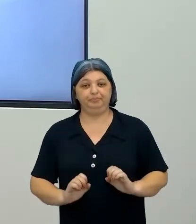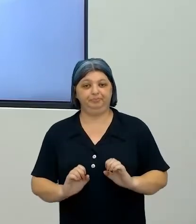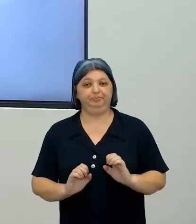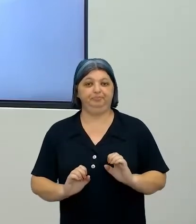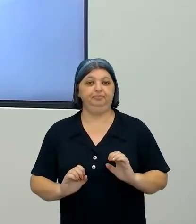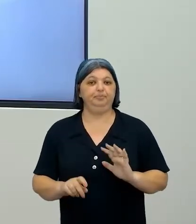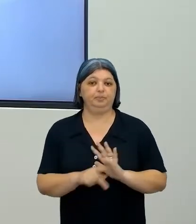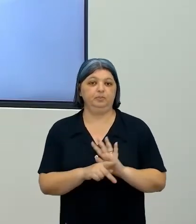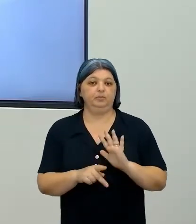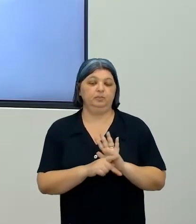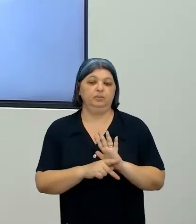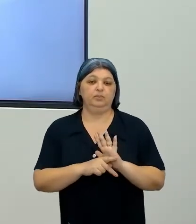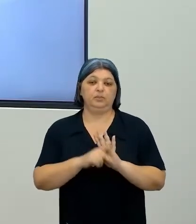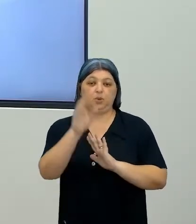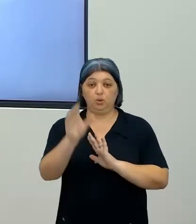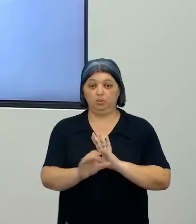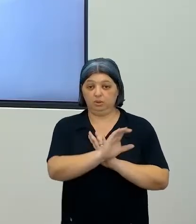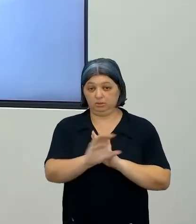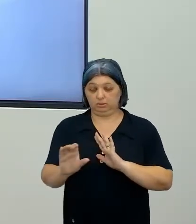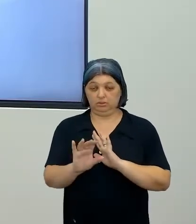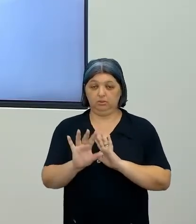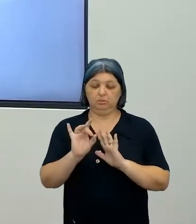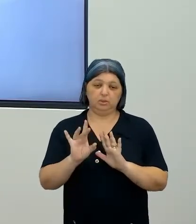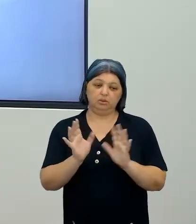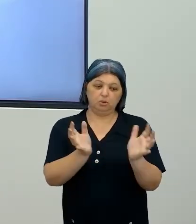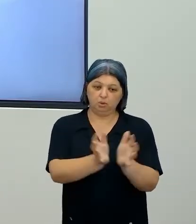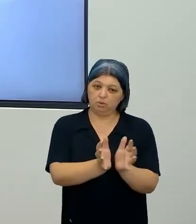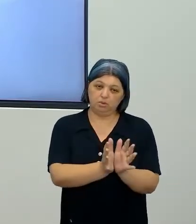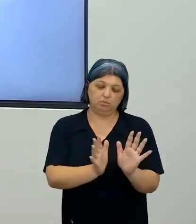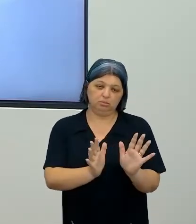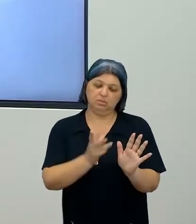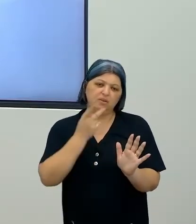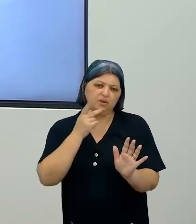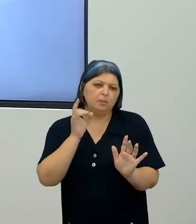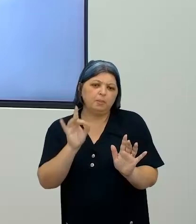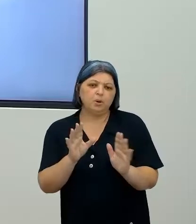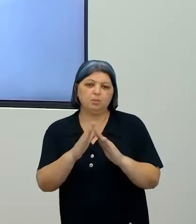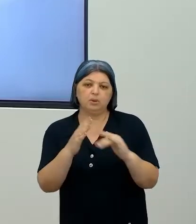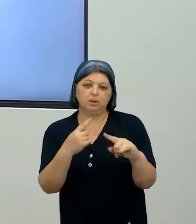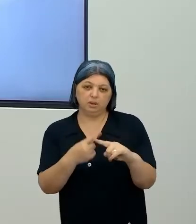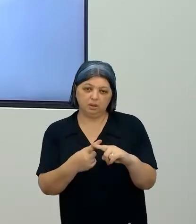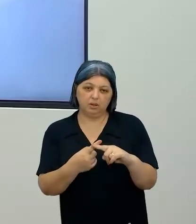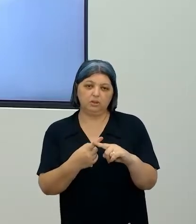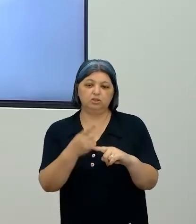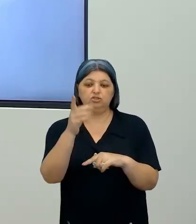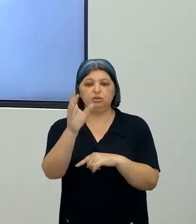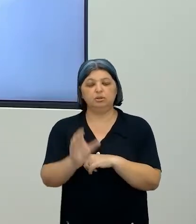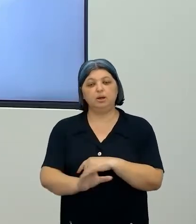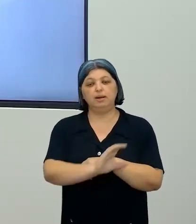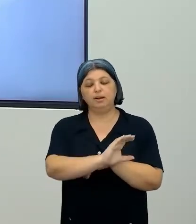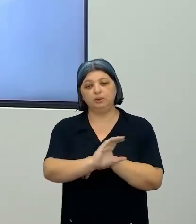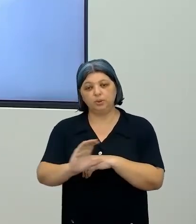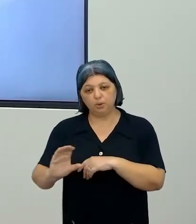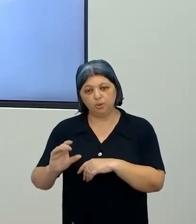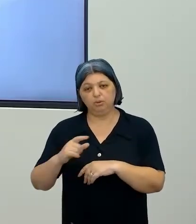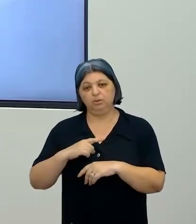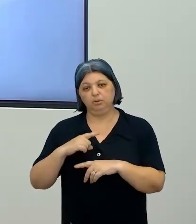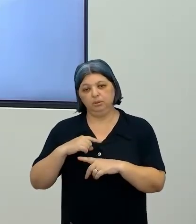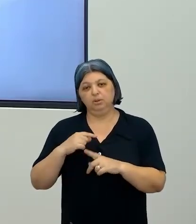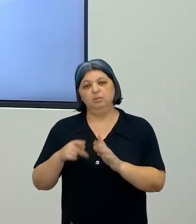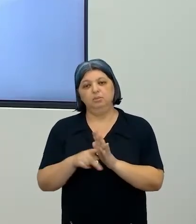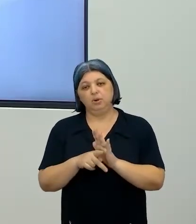imprevidente, da mão para a boca. Eu estou falando dos católicos, mas essa igreja católica que vem da